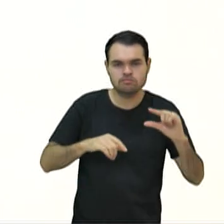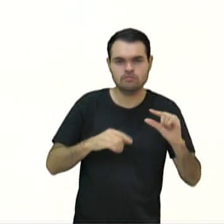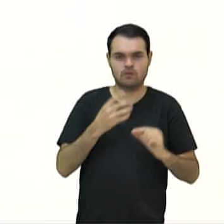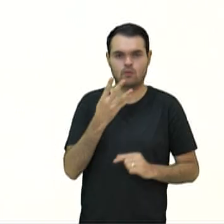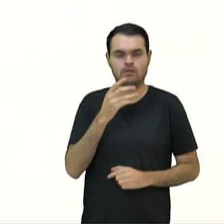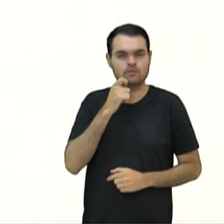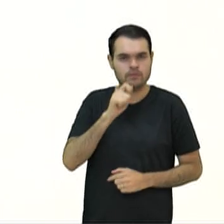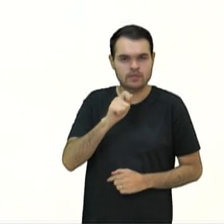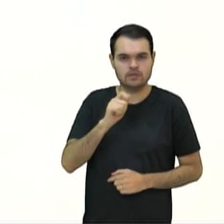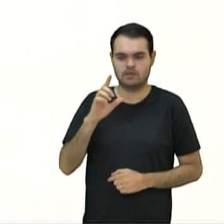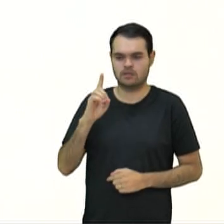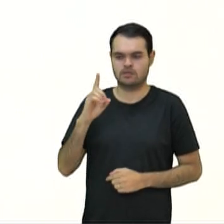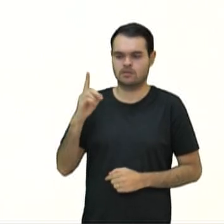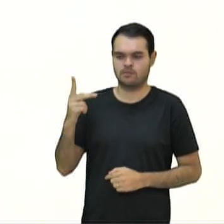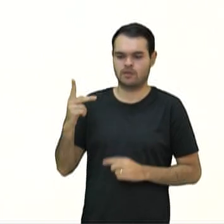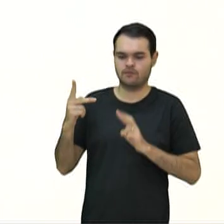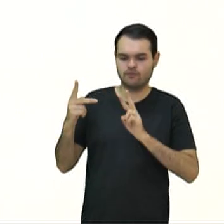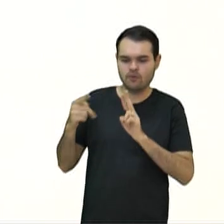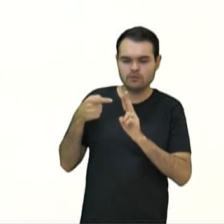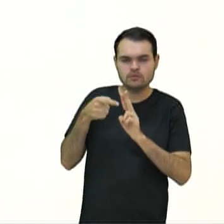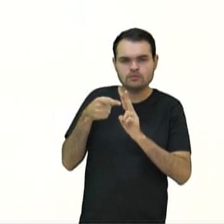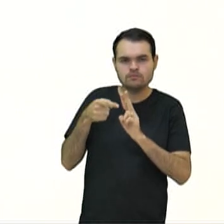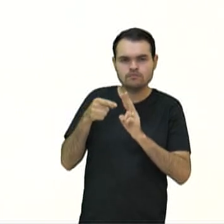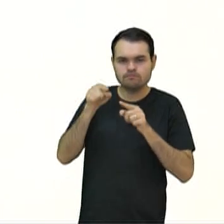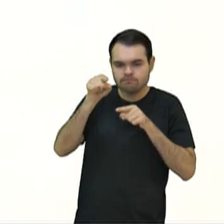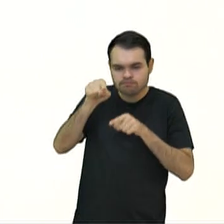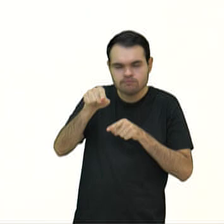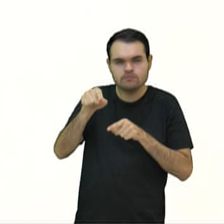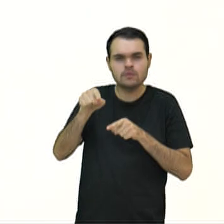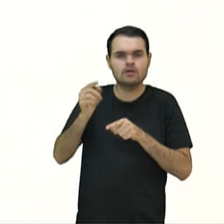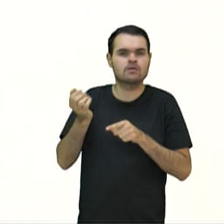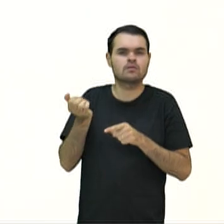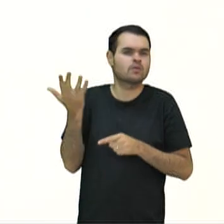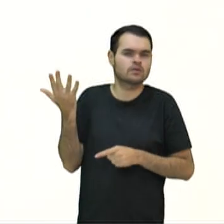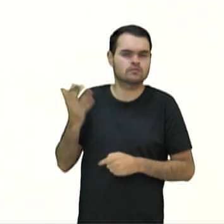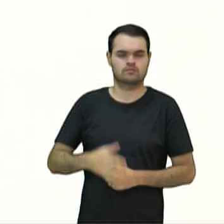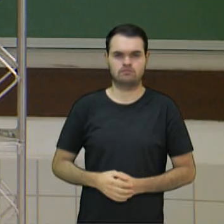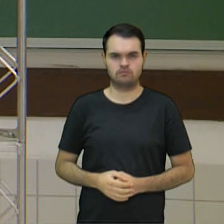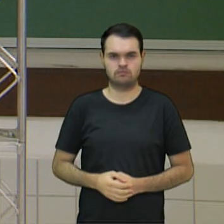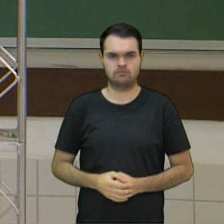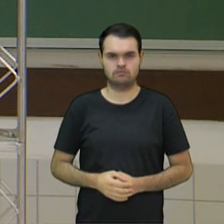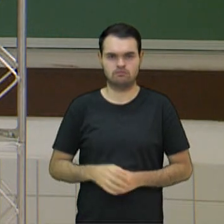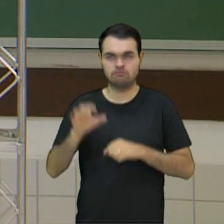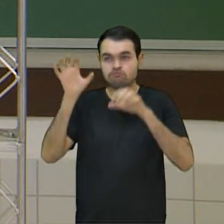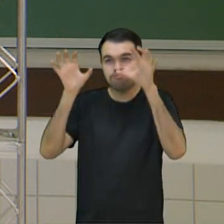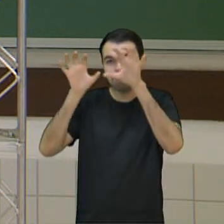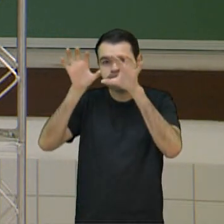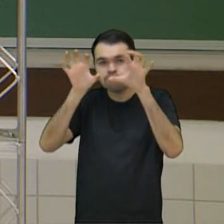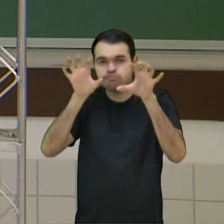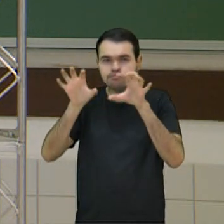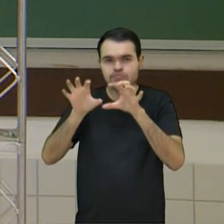amperes, a DDP em volts nos seus terminais será D. Então, eu fiz o esquema aqui no quadro.